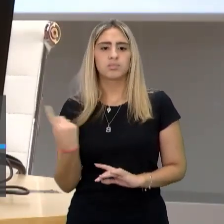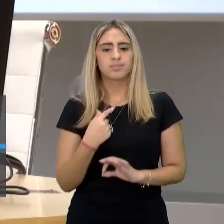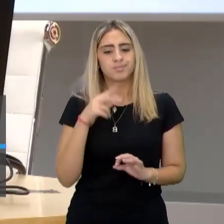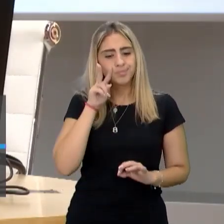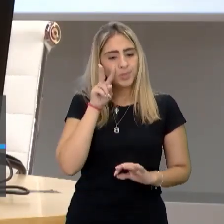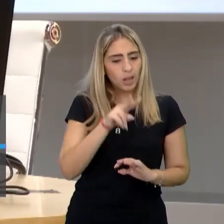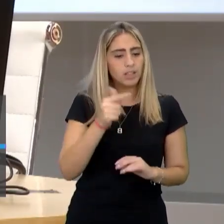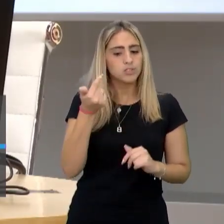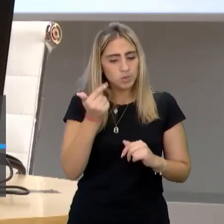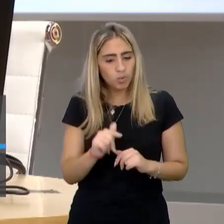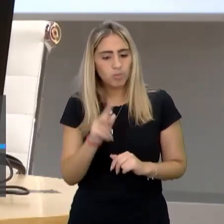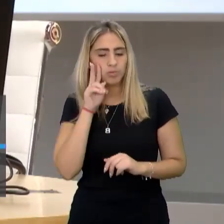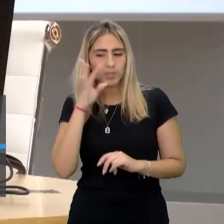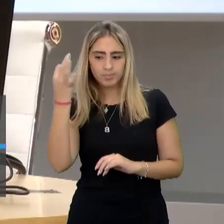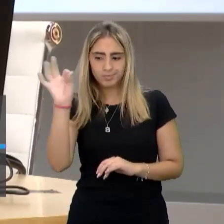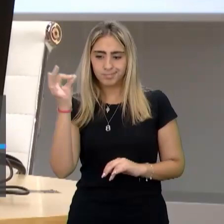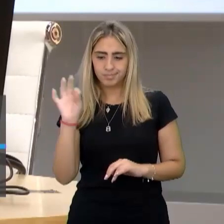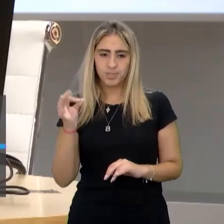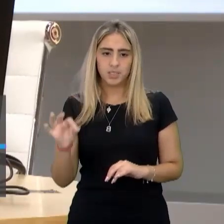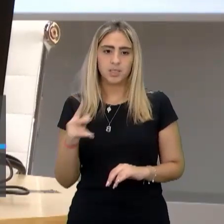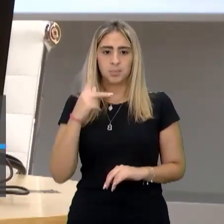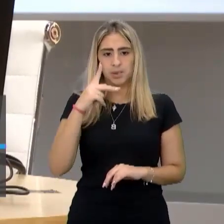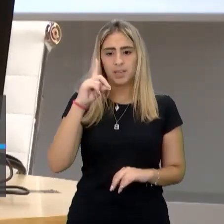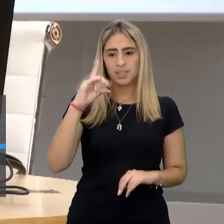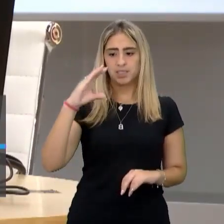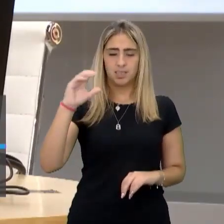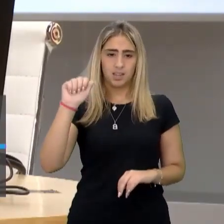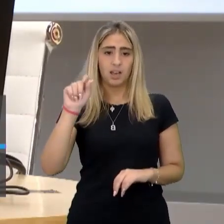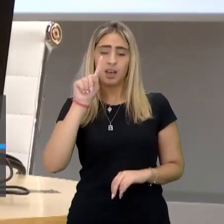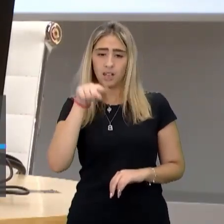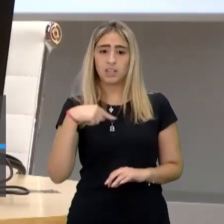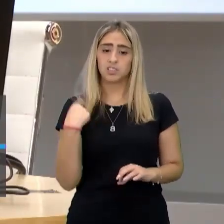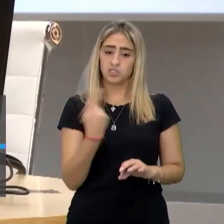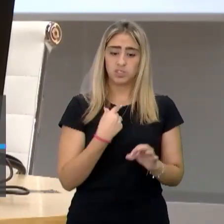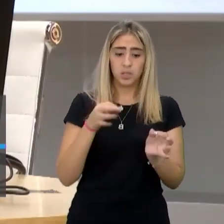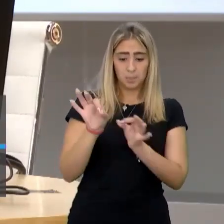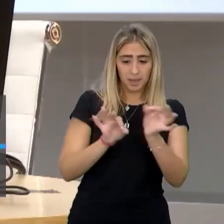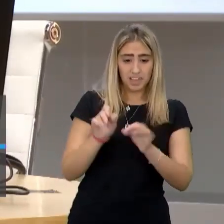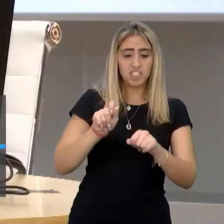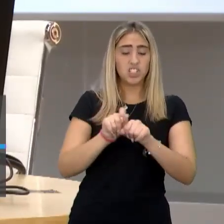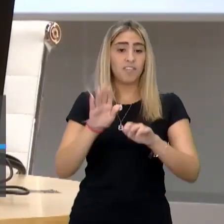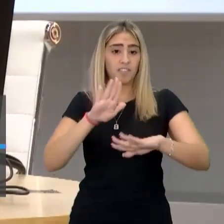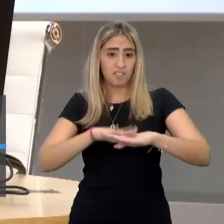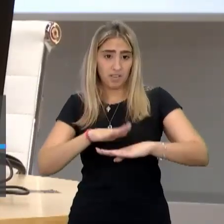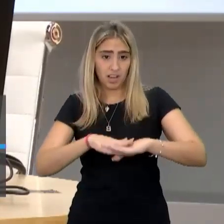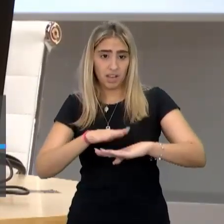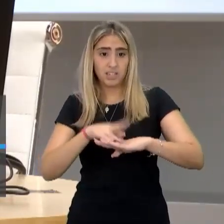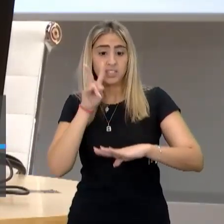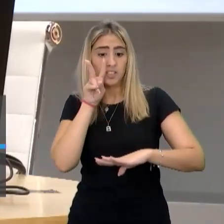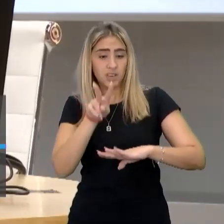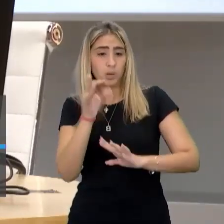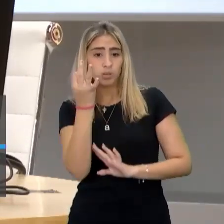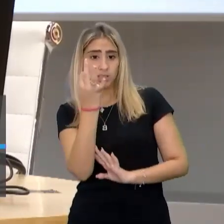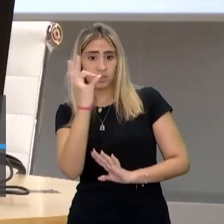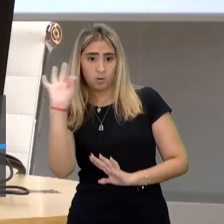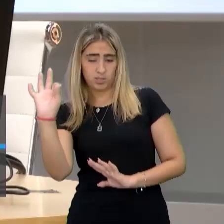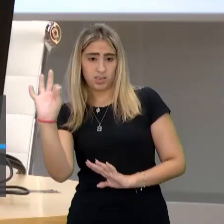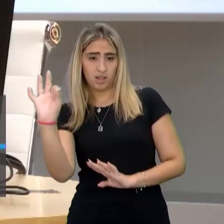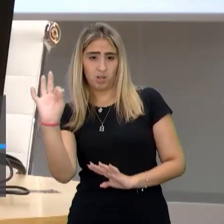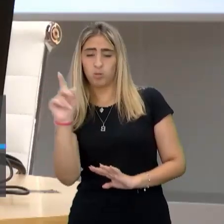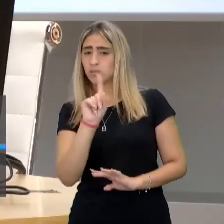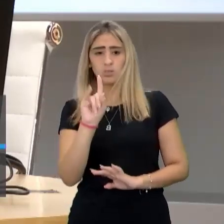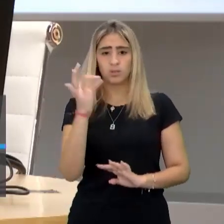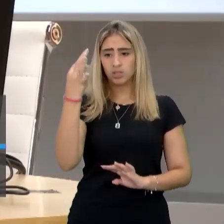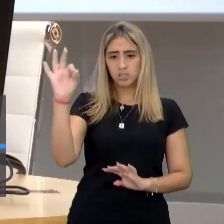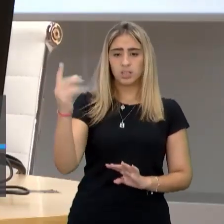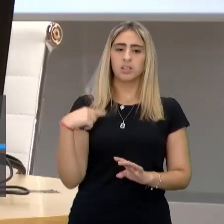ajustado novamente e vai nesse ciclo. PDCA é isso. A gente planeja, a gente executa, a gente verifica se deu certo a ação, se não deu